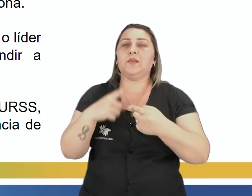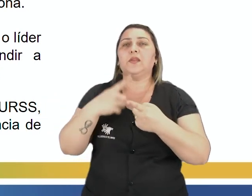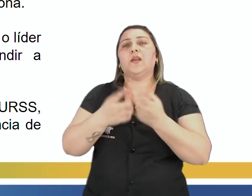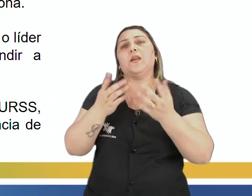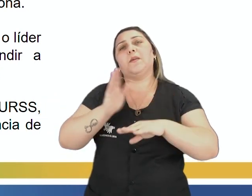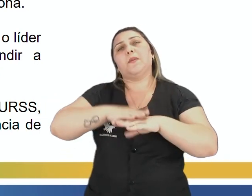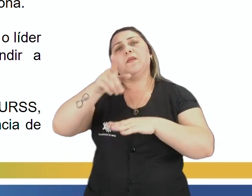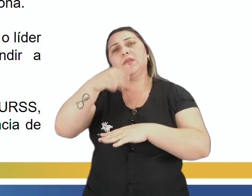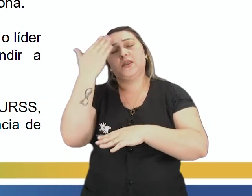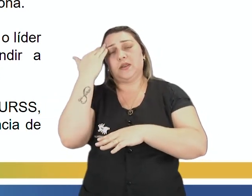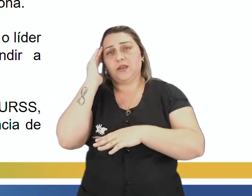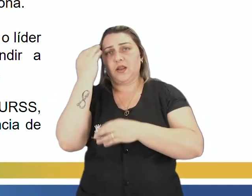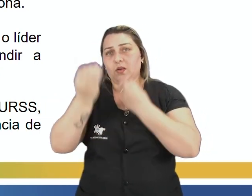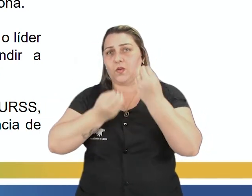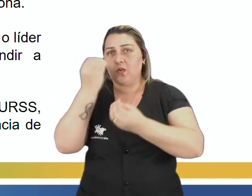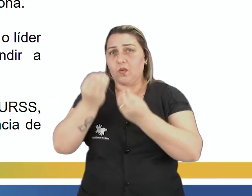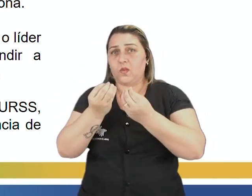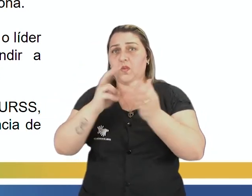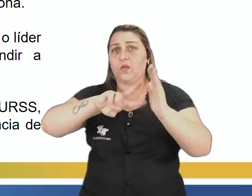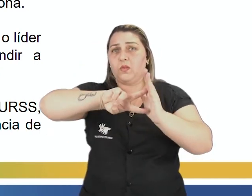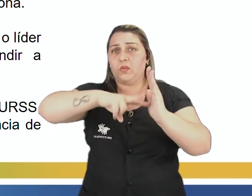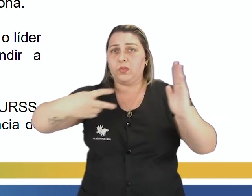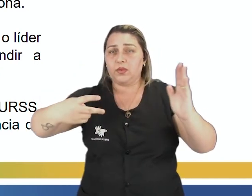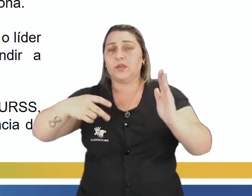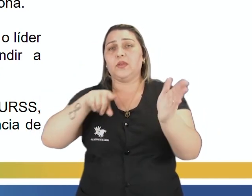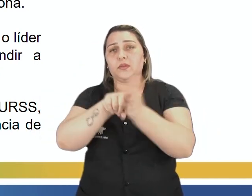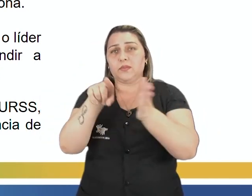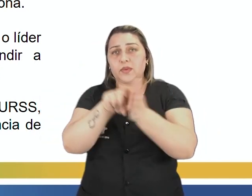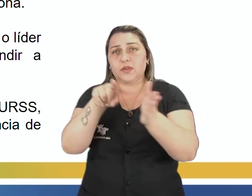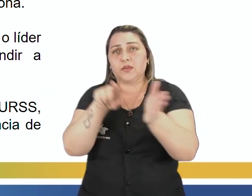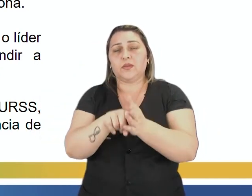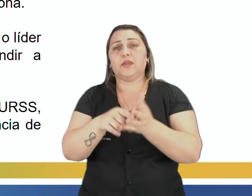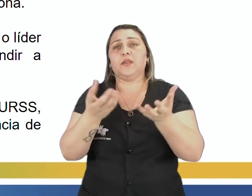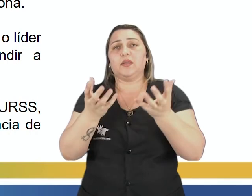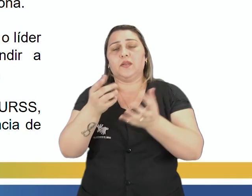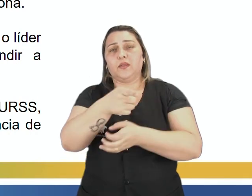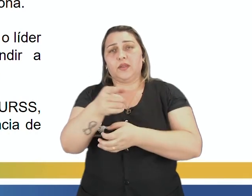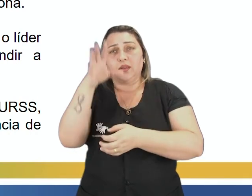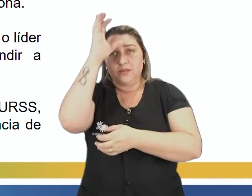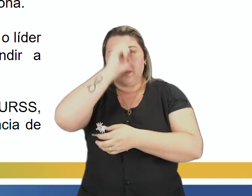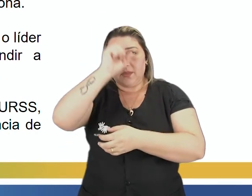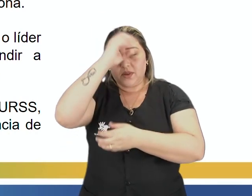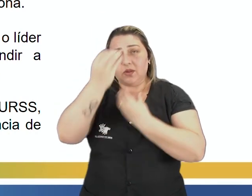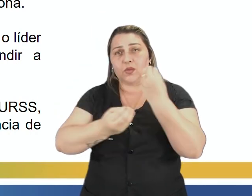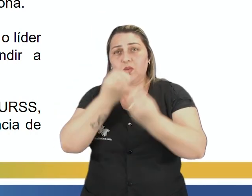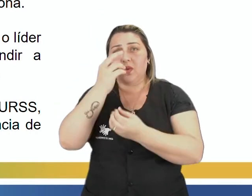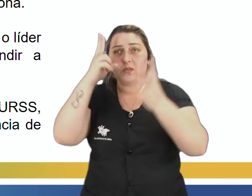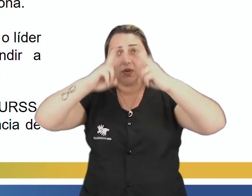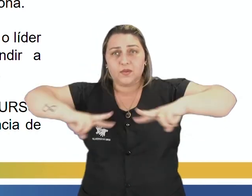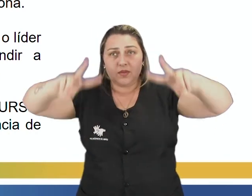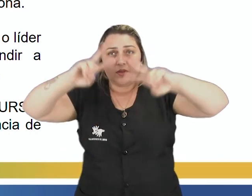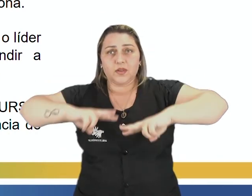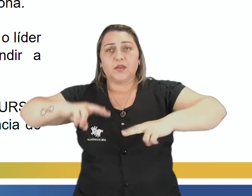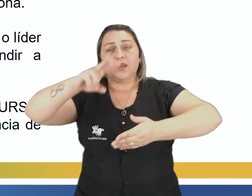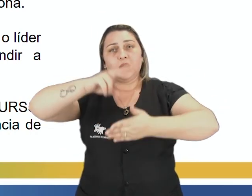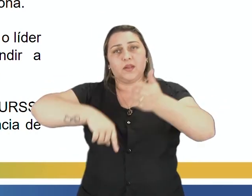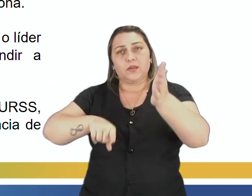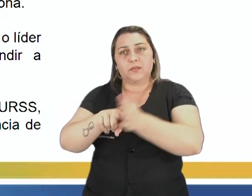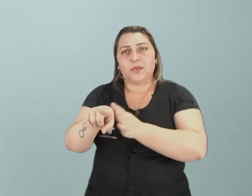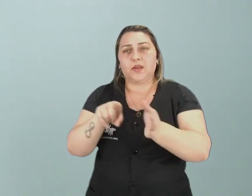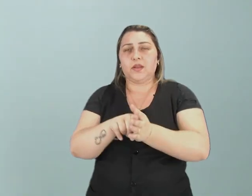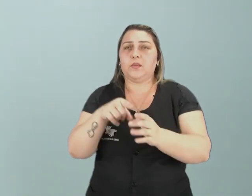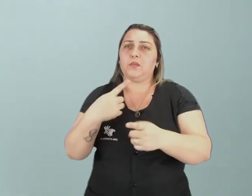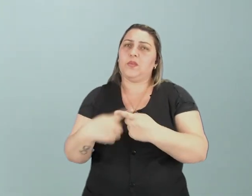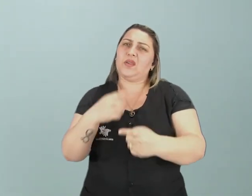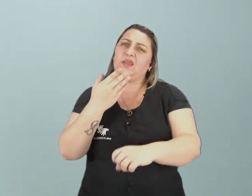quero mais que você entenda como interpretar essas questões, tá? Eu quero que você aprenda como você vai visualizar a questão, porque